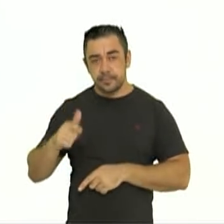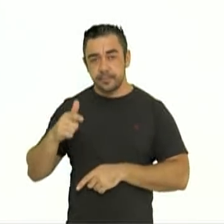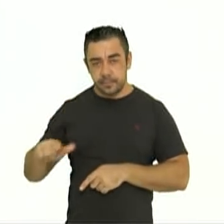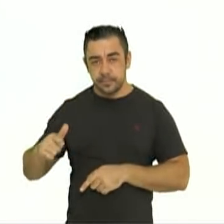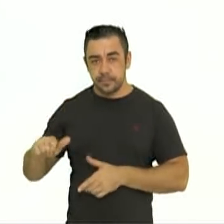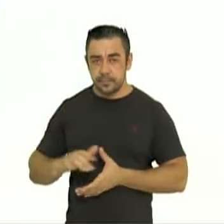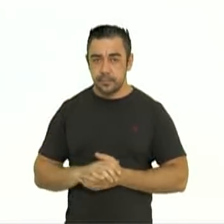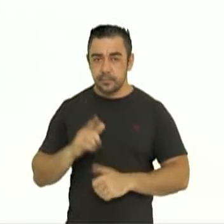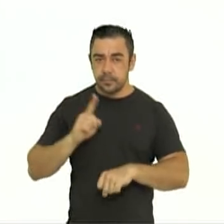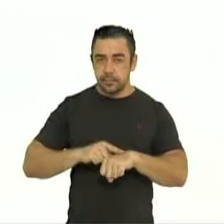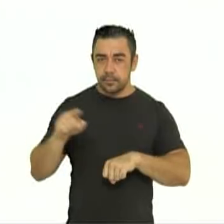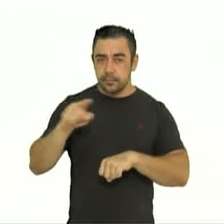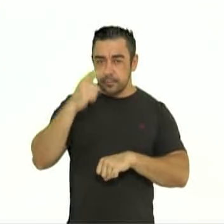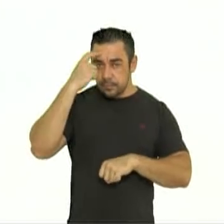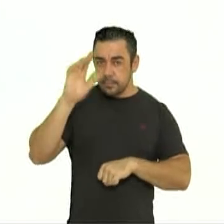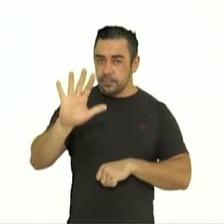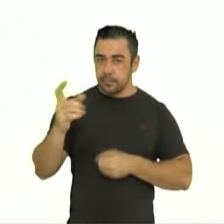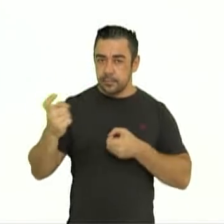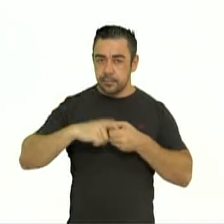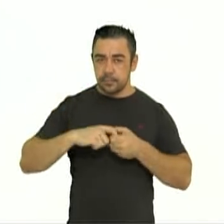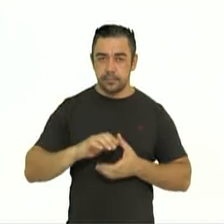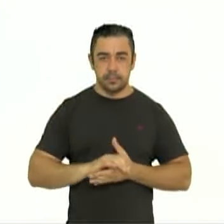E aí, tempo para pensar e eu volto já.